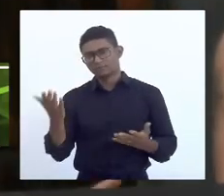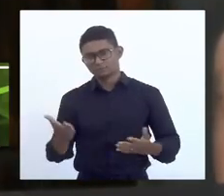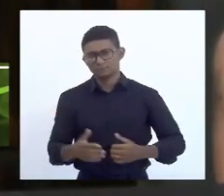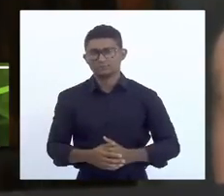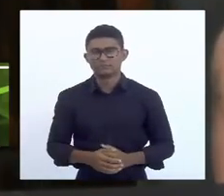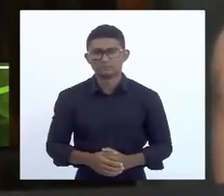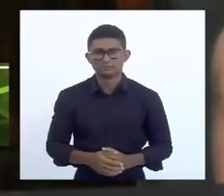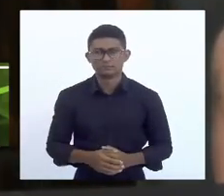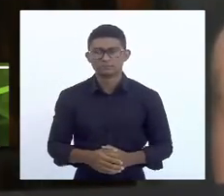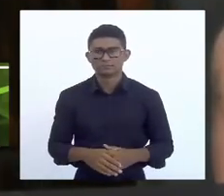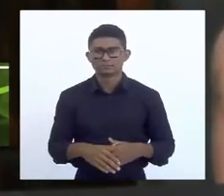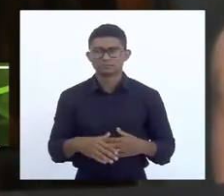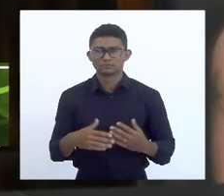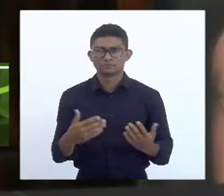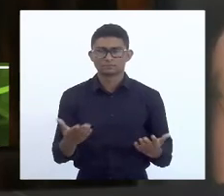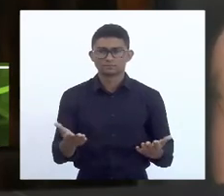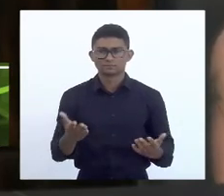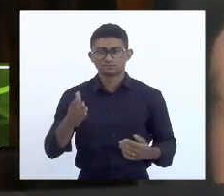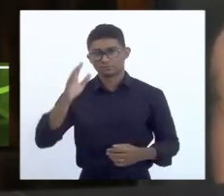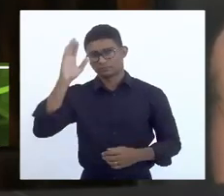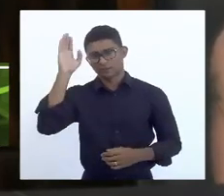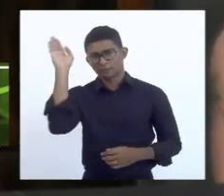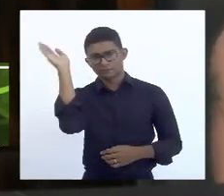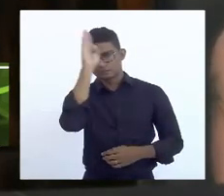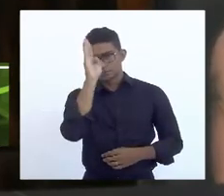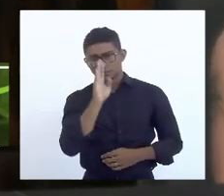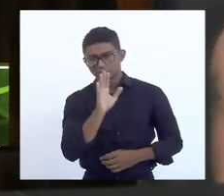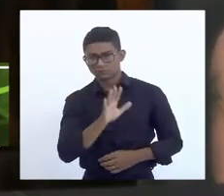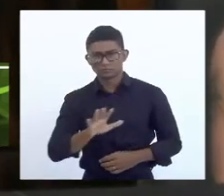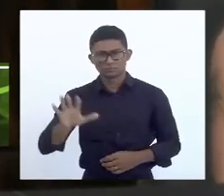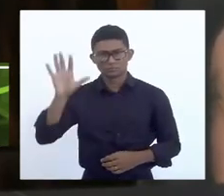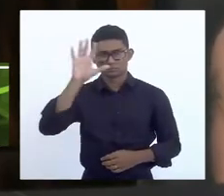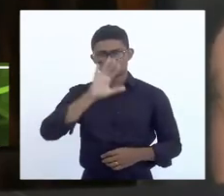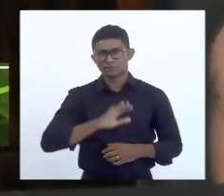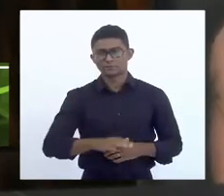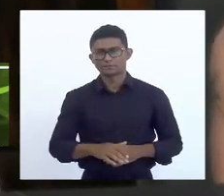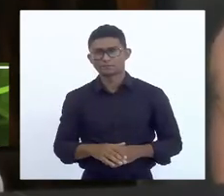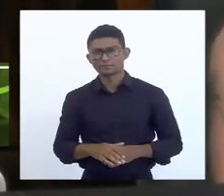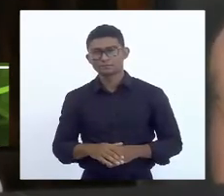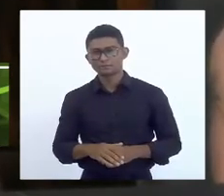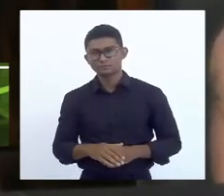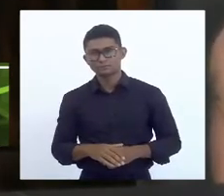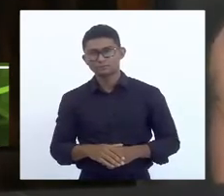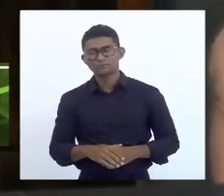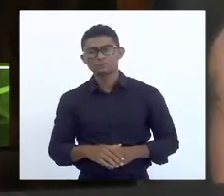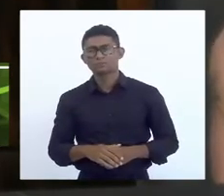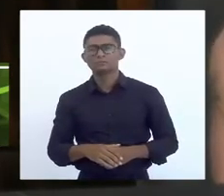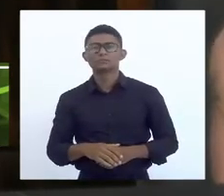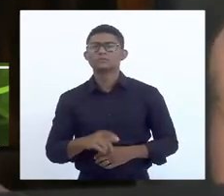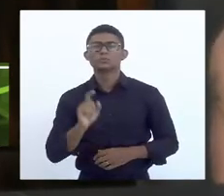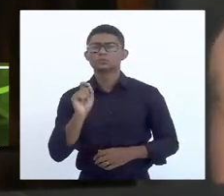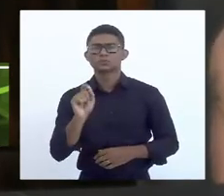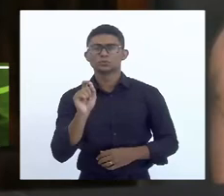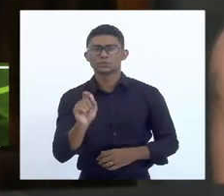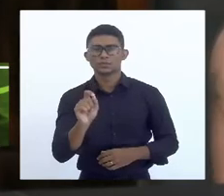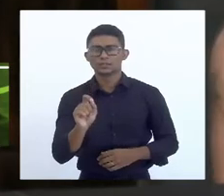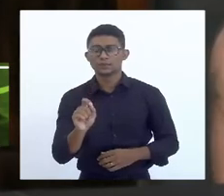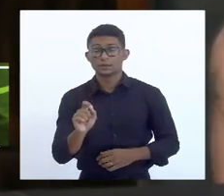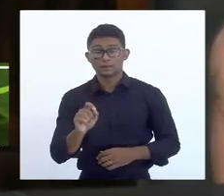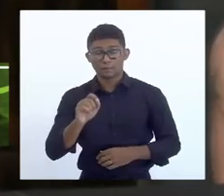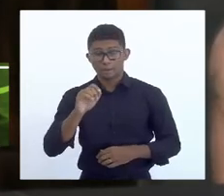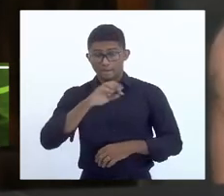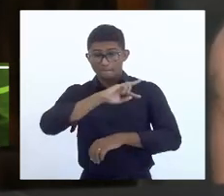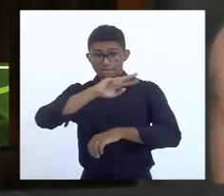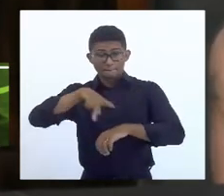Num Brasil onde ocupa o ranking no mundo do país que mais mata